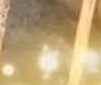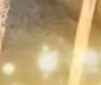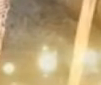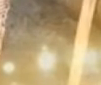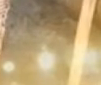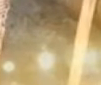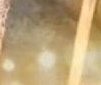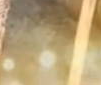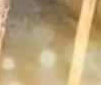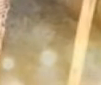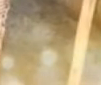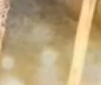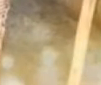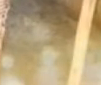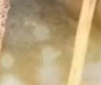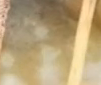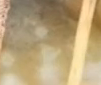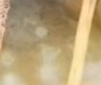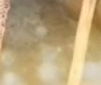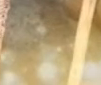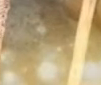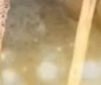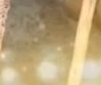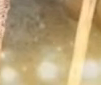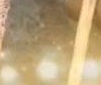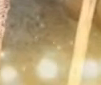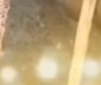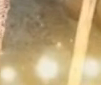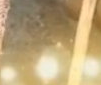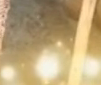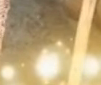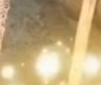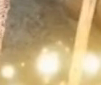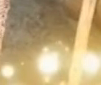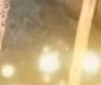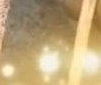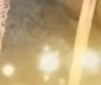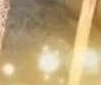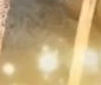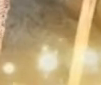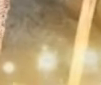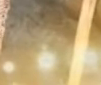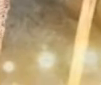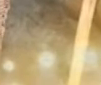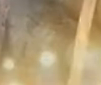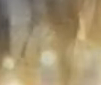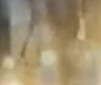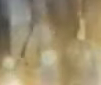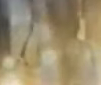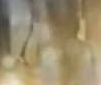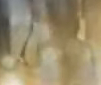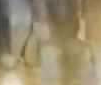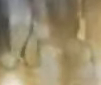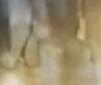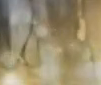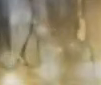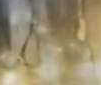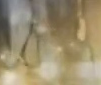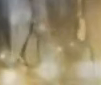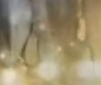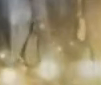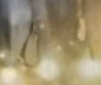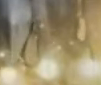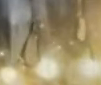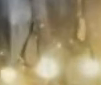Todo mundo tem um pouco de índio dentro de si, dentro de si. Todo mundo